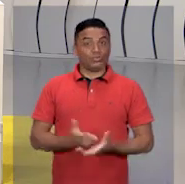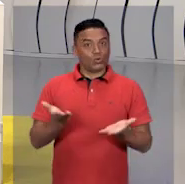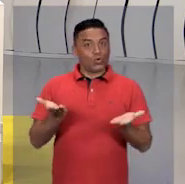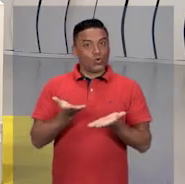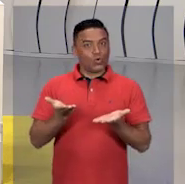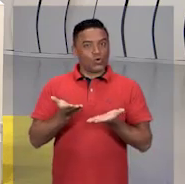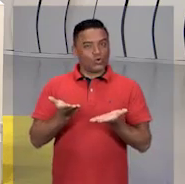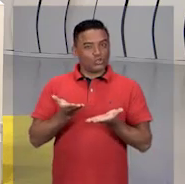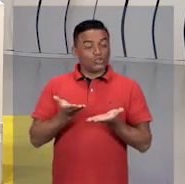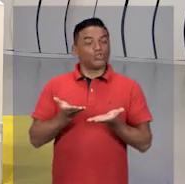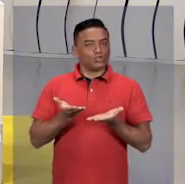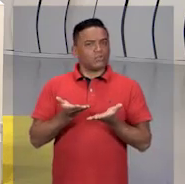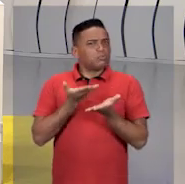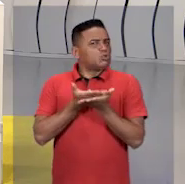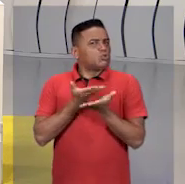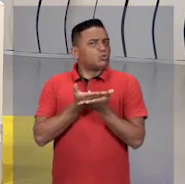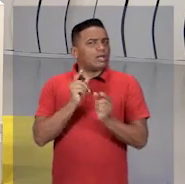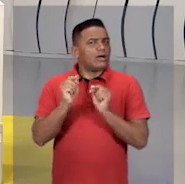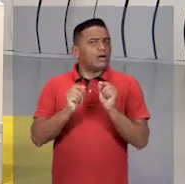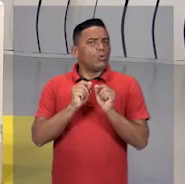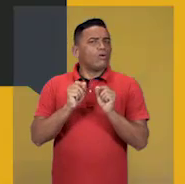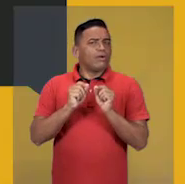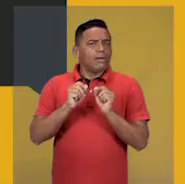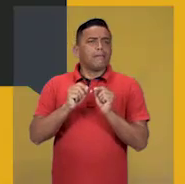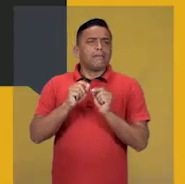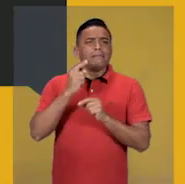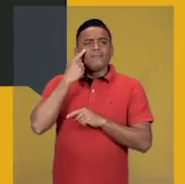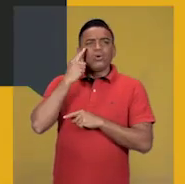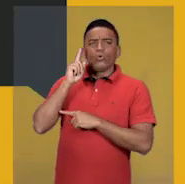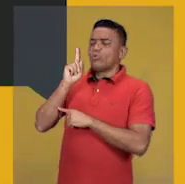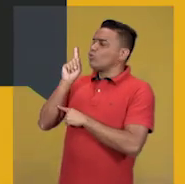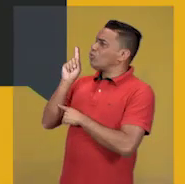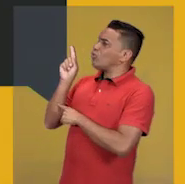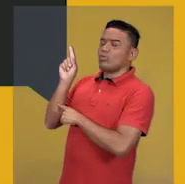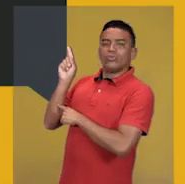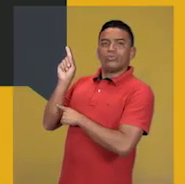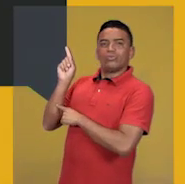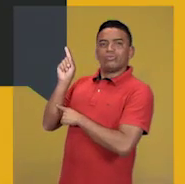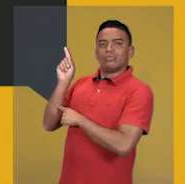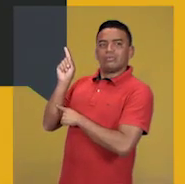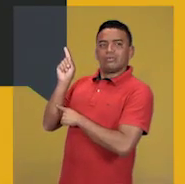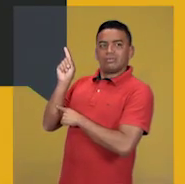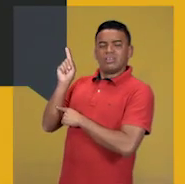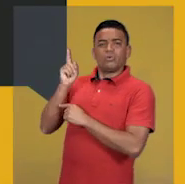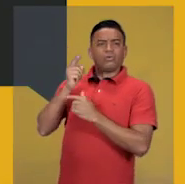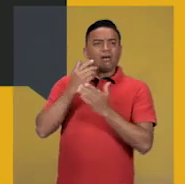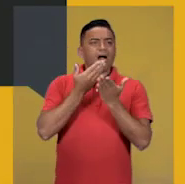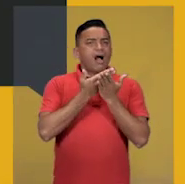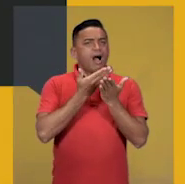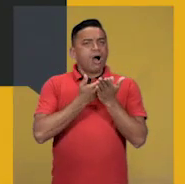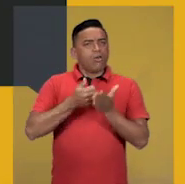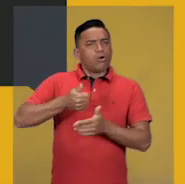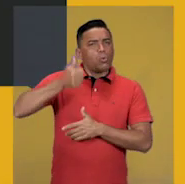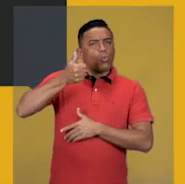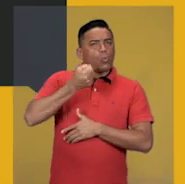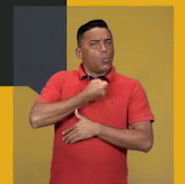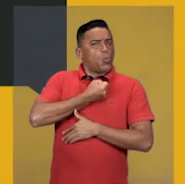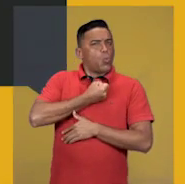Hoje a gente vai estudar sobre merchandising. É uma sequência de aulas que